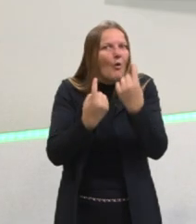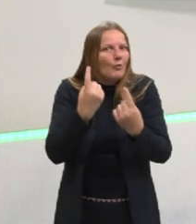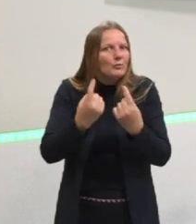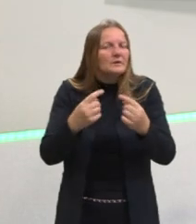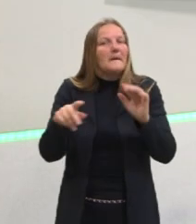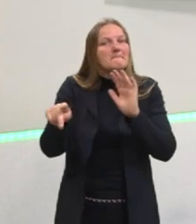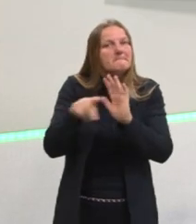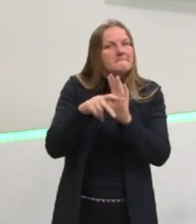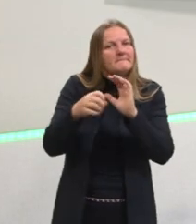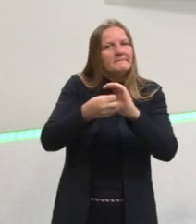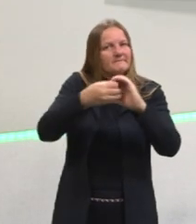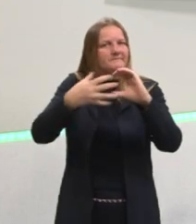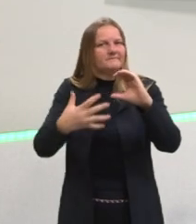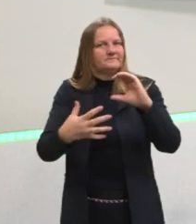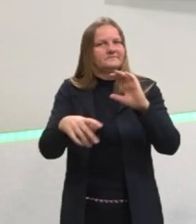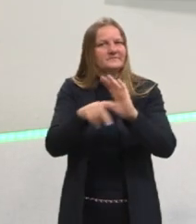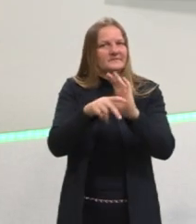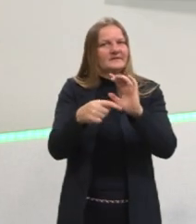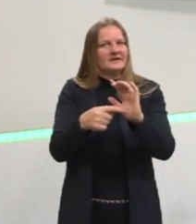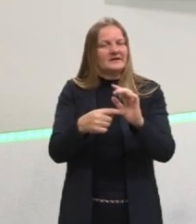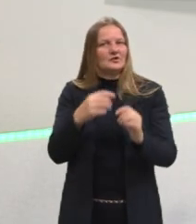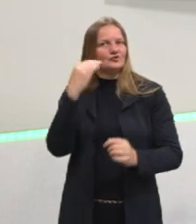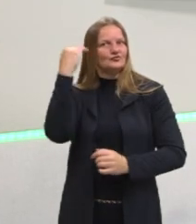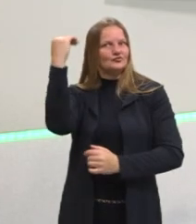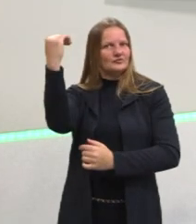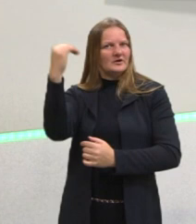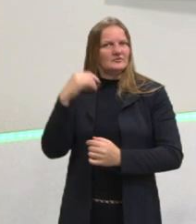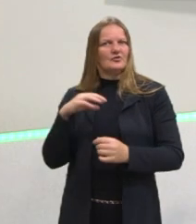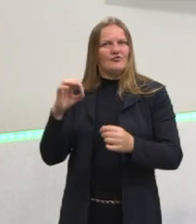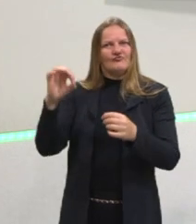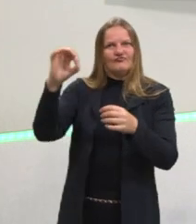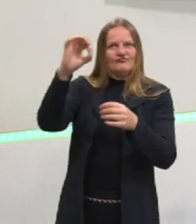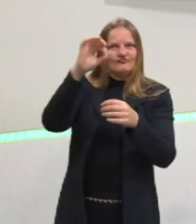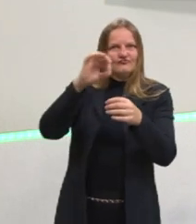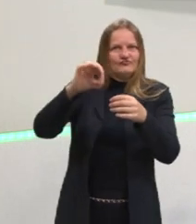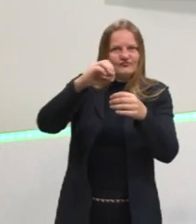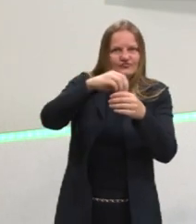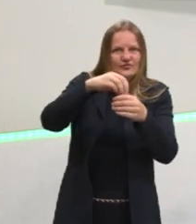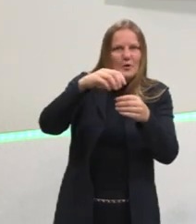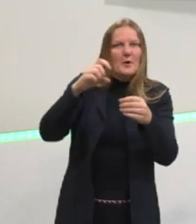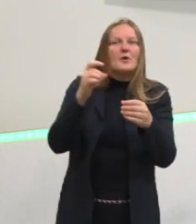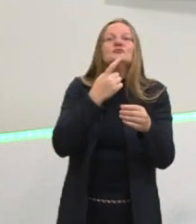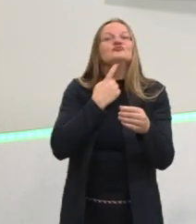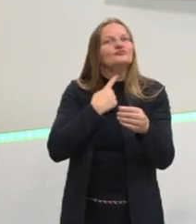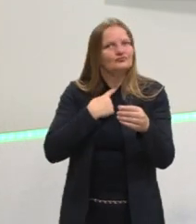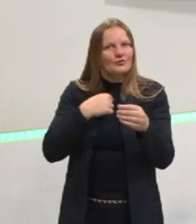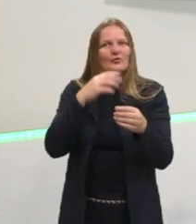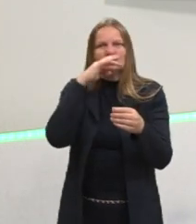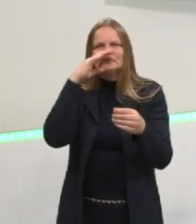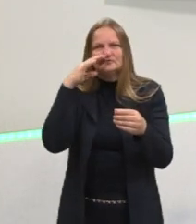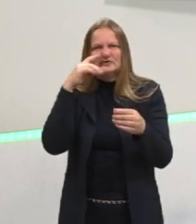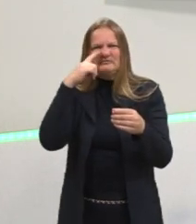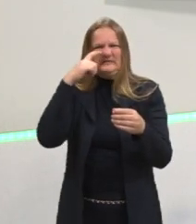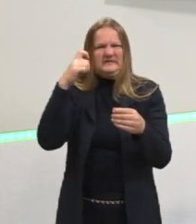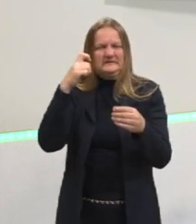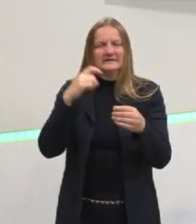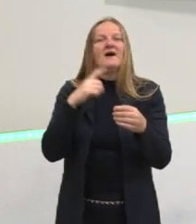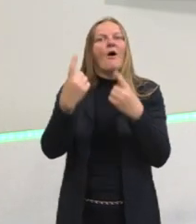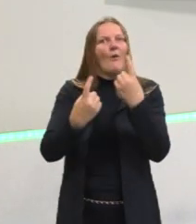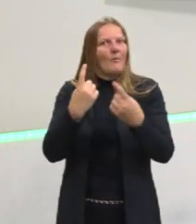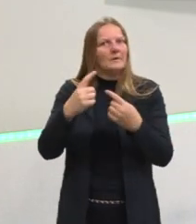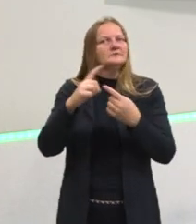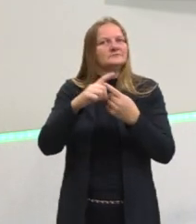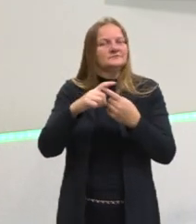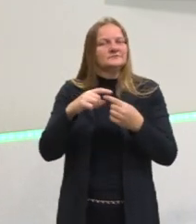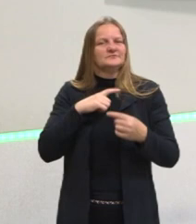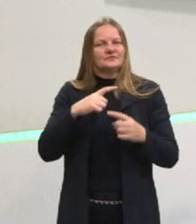na planta ela tá tendo sua e ela tá traindo polinizadores específicos que gostam desse cheiro então é